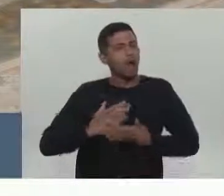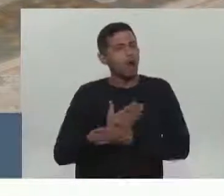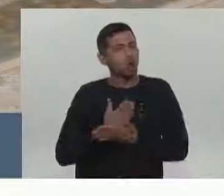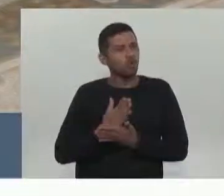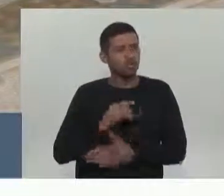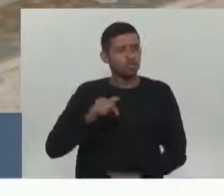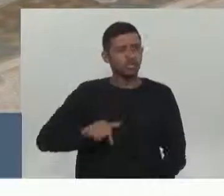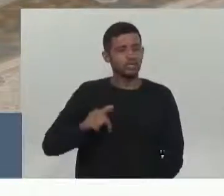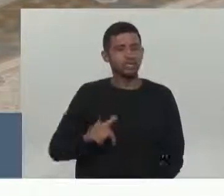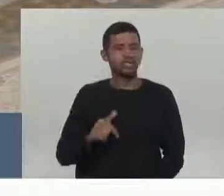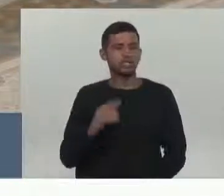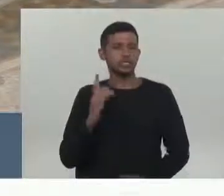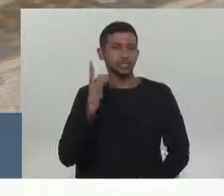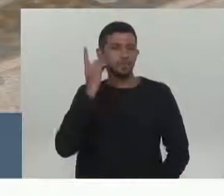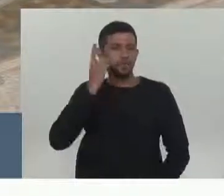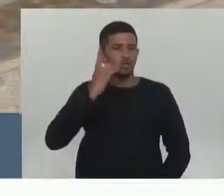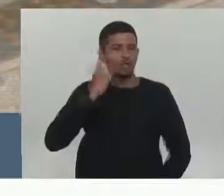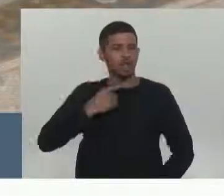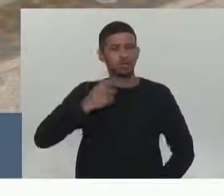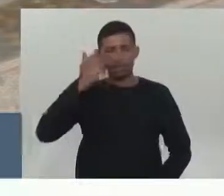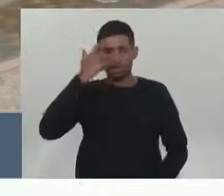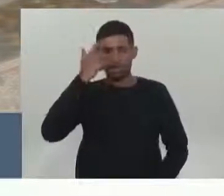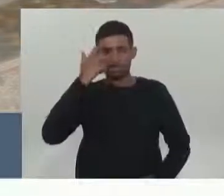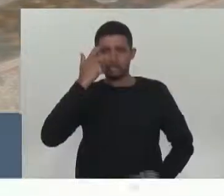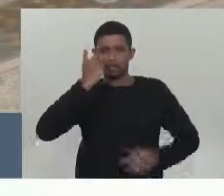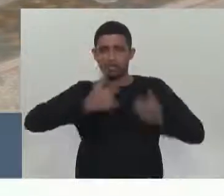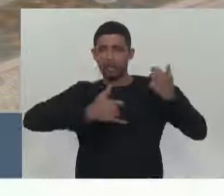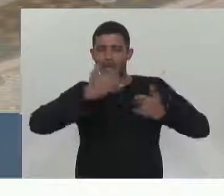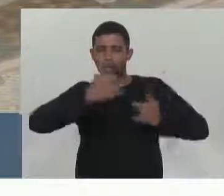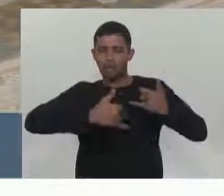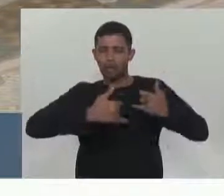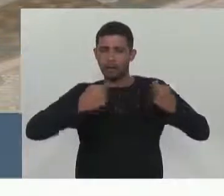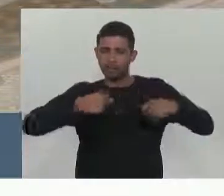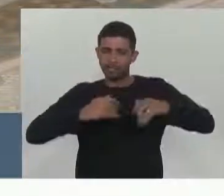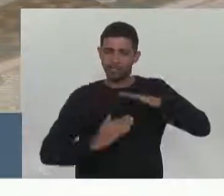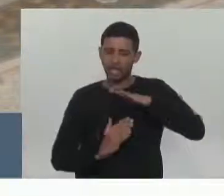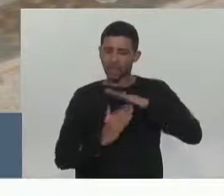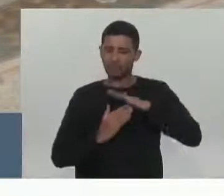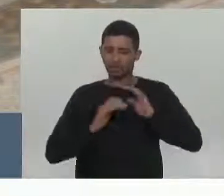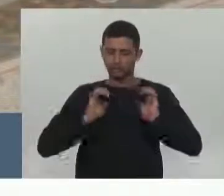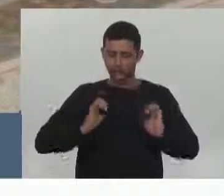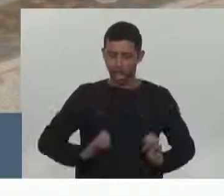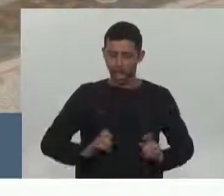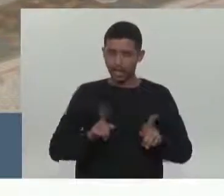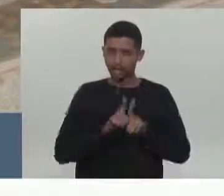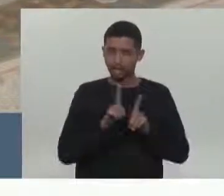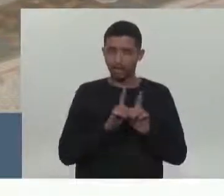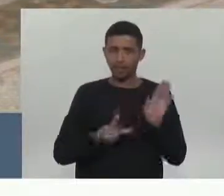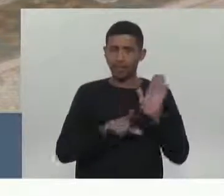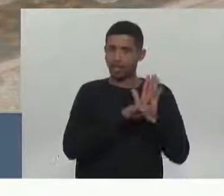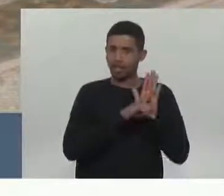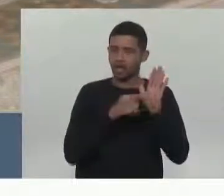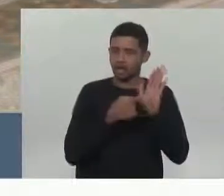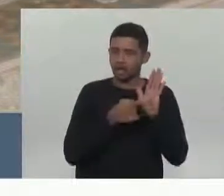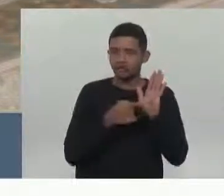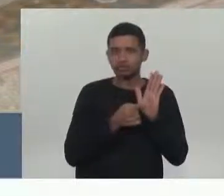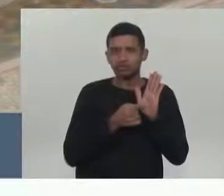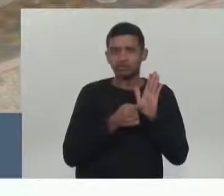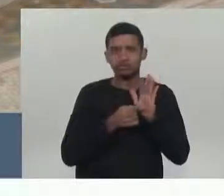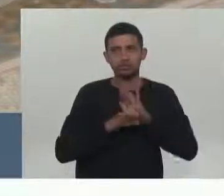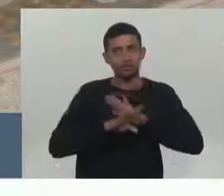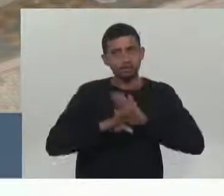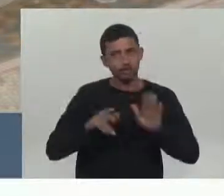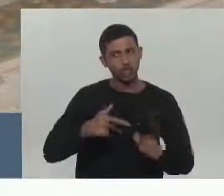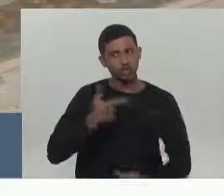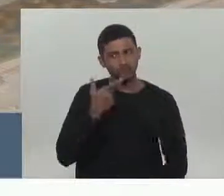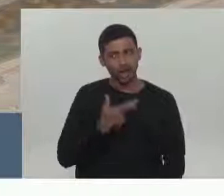de expor as suas ideias, ela tem um limite não só ético, mas um limite legal. Gostaria só